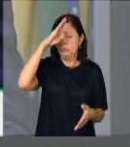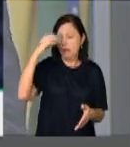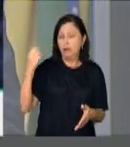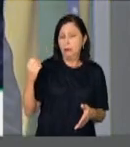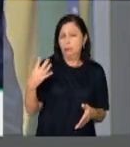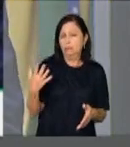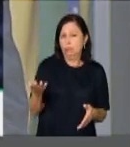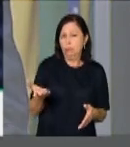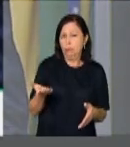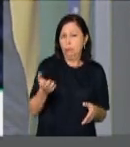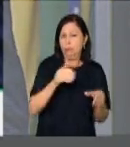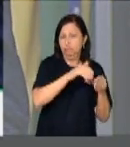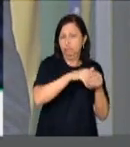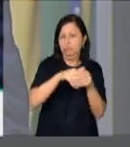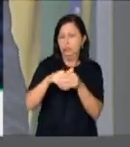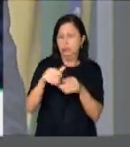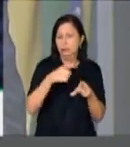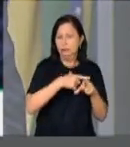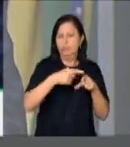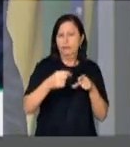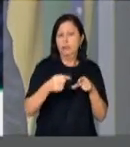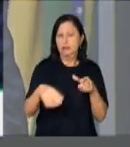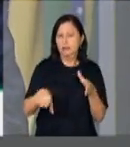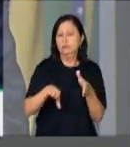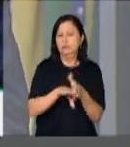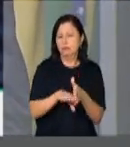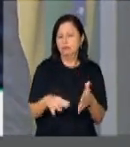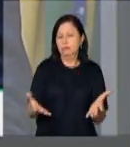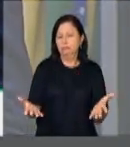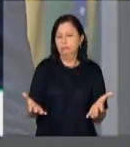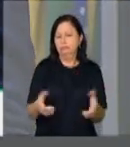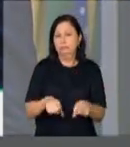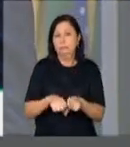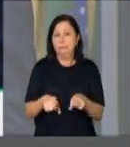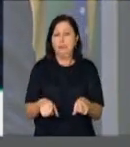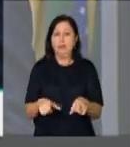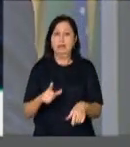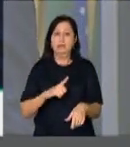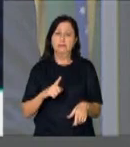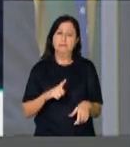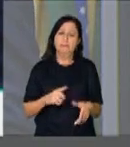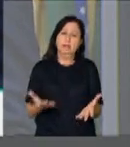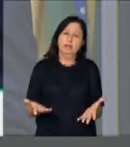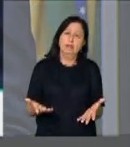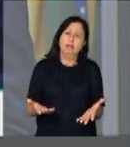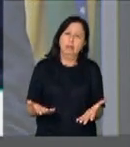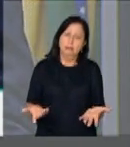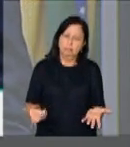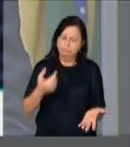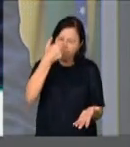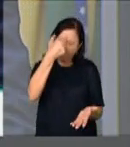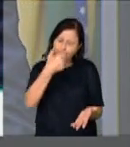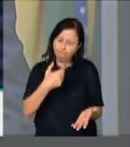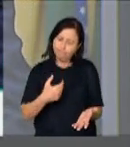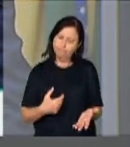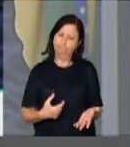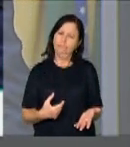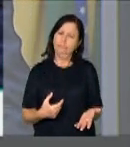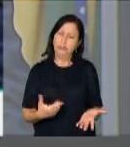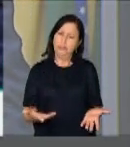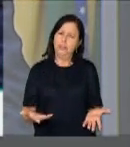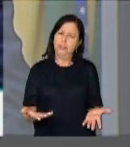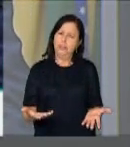chegar ao palácio do planalto mas eu tenho algumas coisas na minha vida pública que eu não consigo